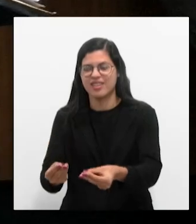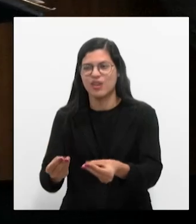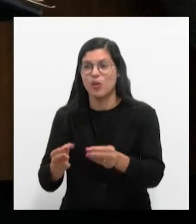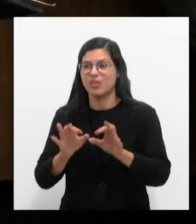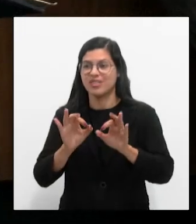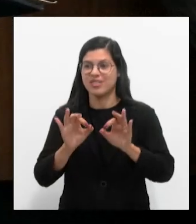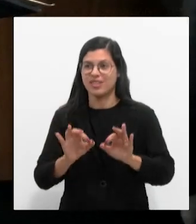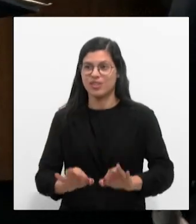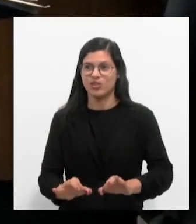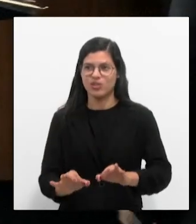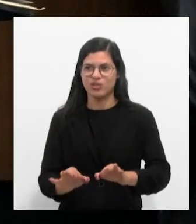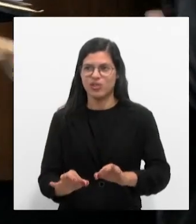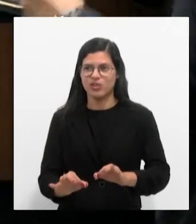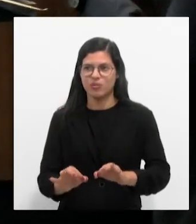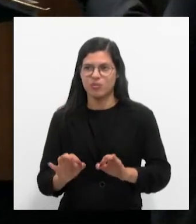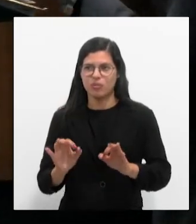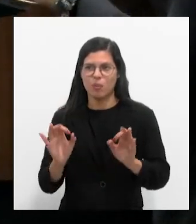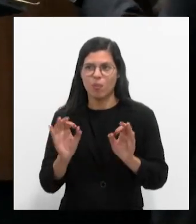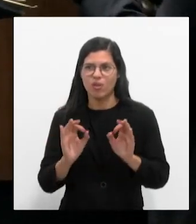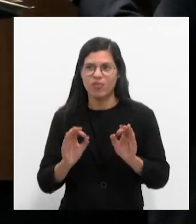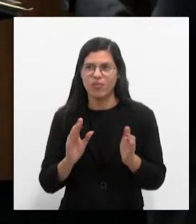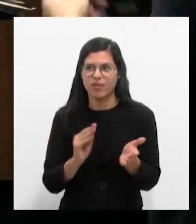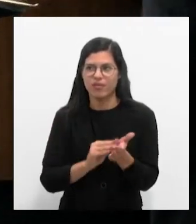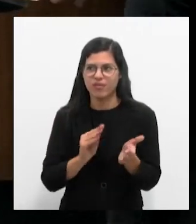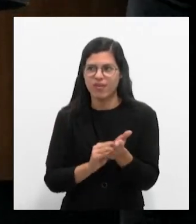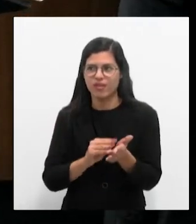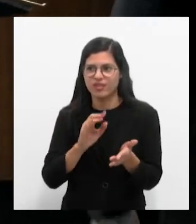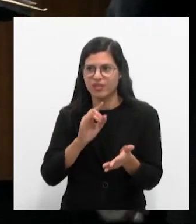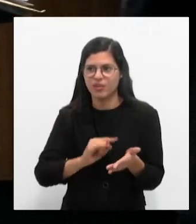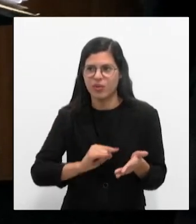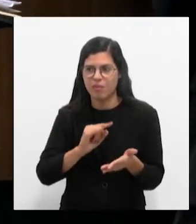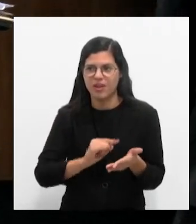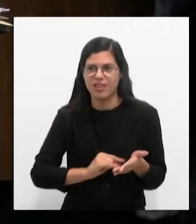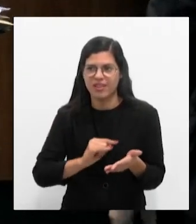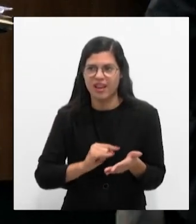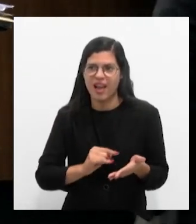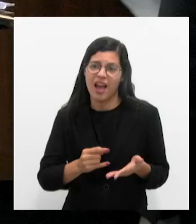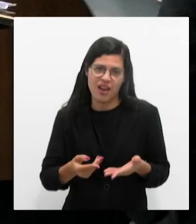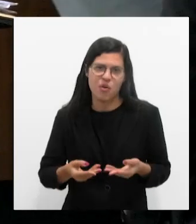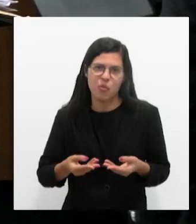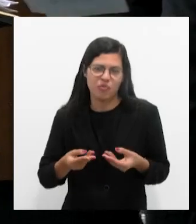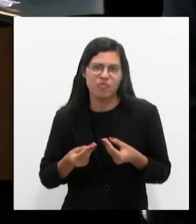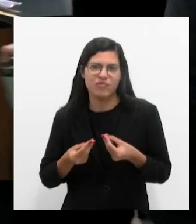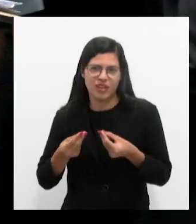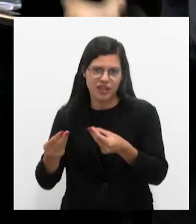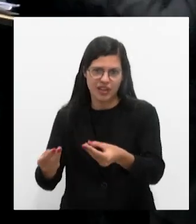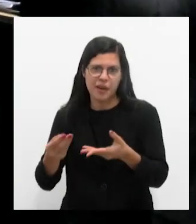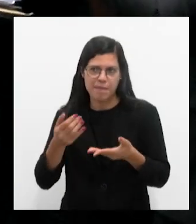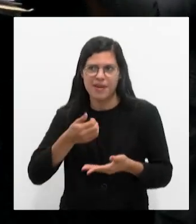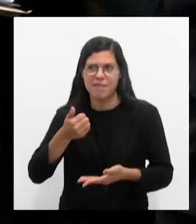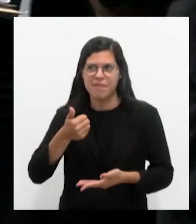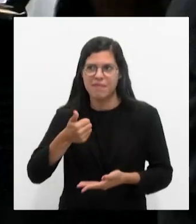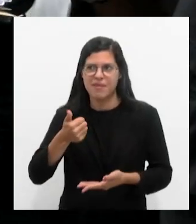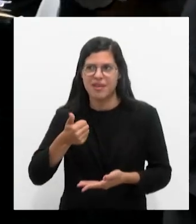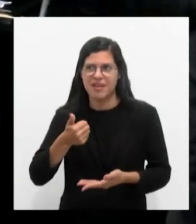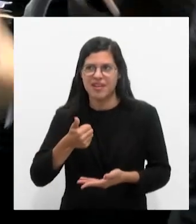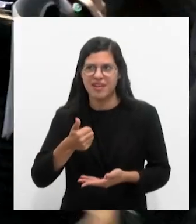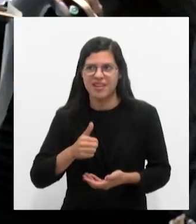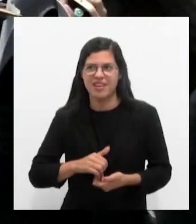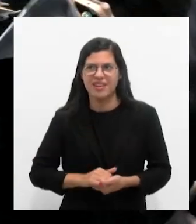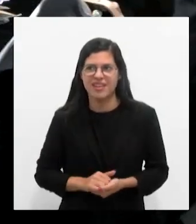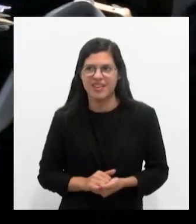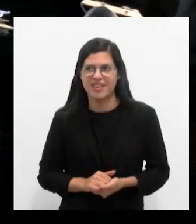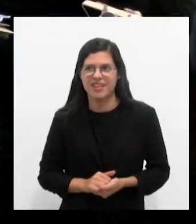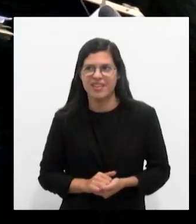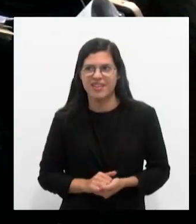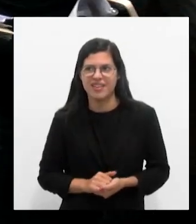fidedignamente, sem nenhuma falta de documentação. E aí recebeu primeiro. E aí ele está indagando, sem contar que a